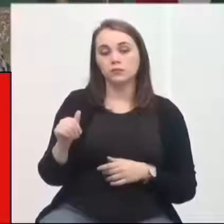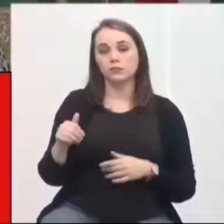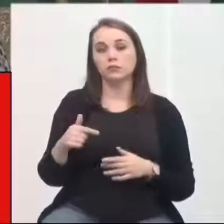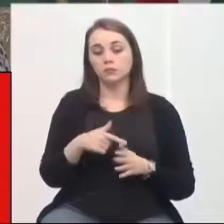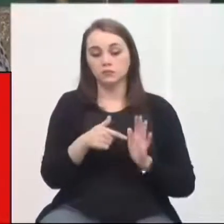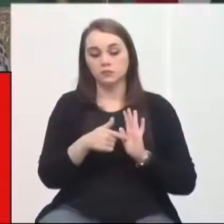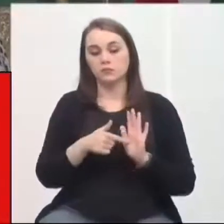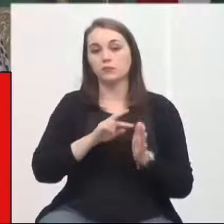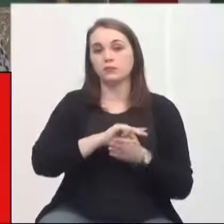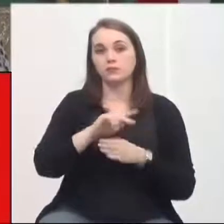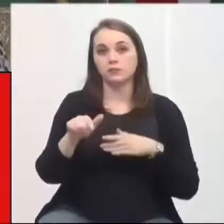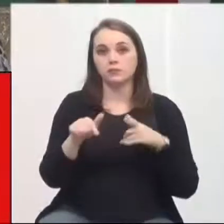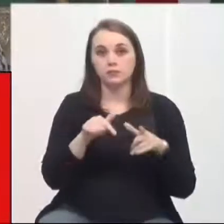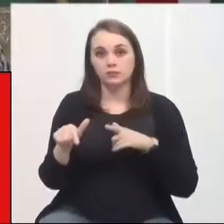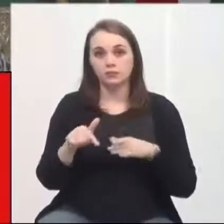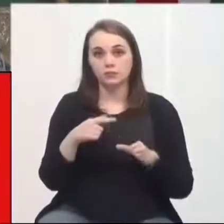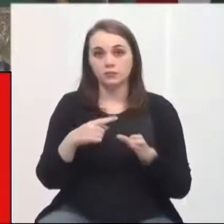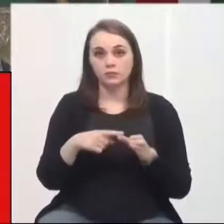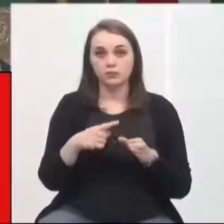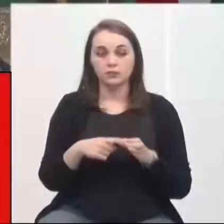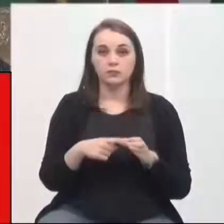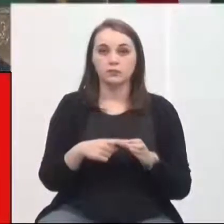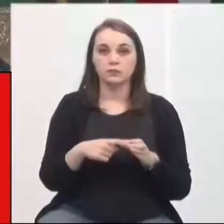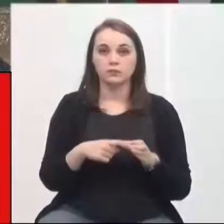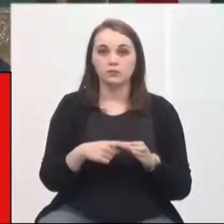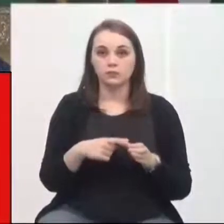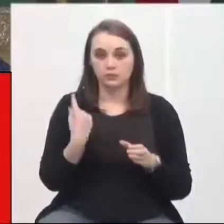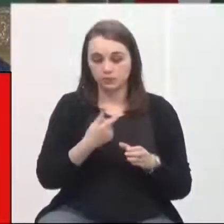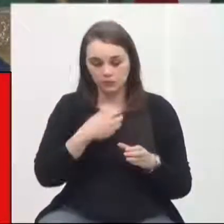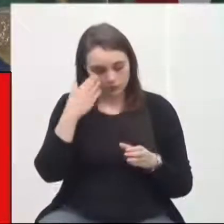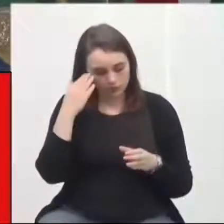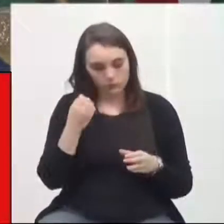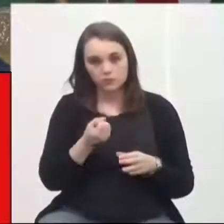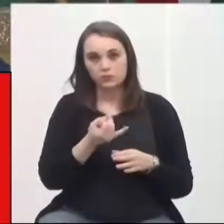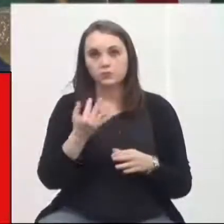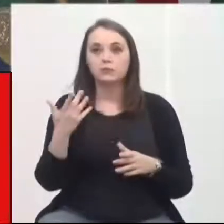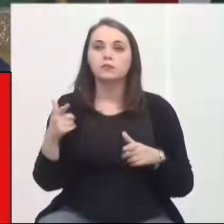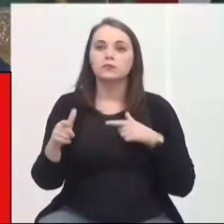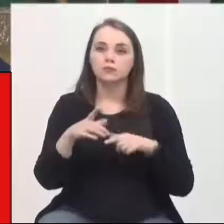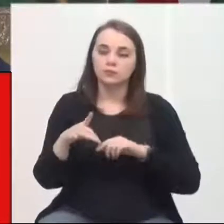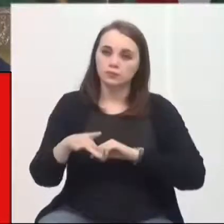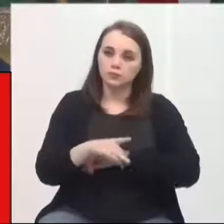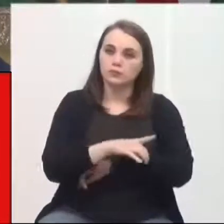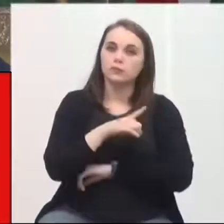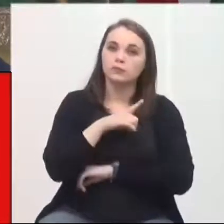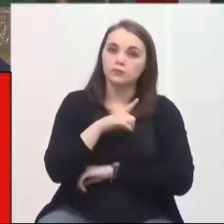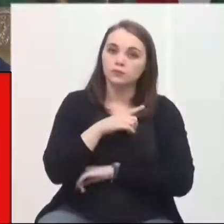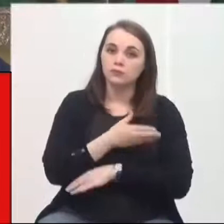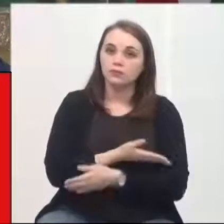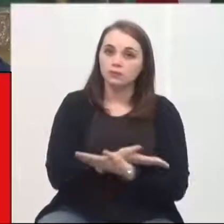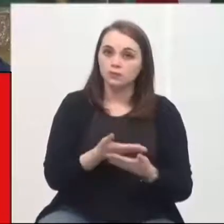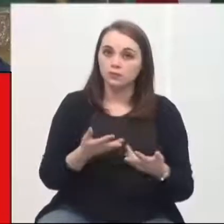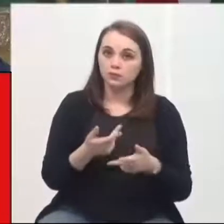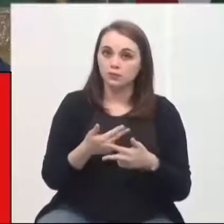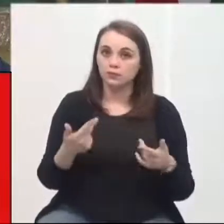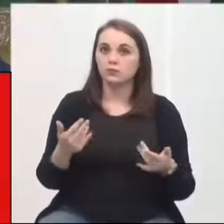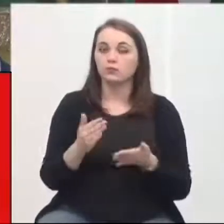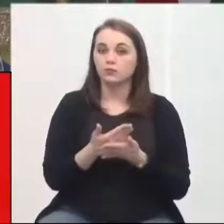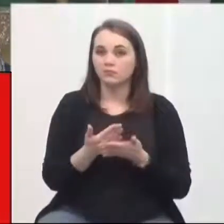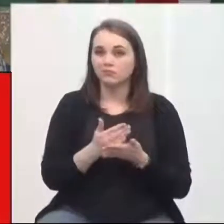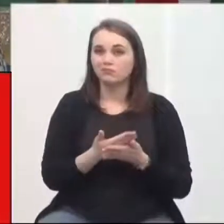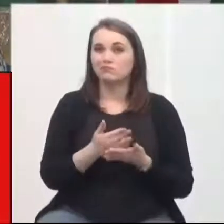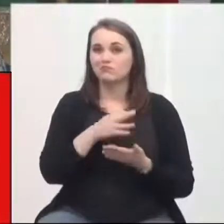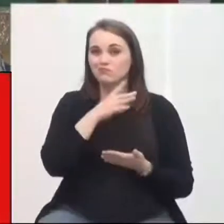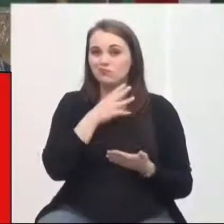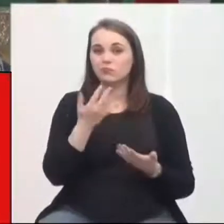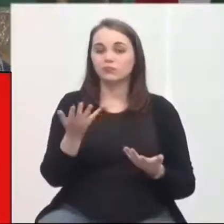Apresentou várias obras no município. A gente sabe da quantidade de obras de pavimentação e isso é algo que incomoda muito.